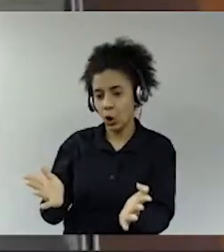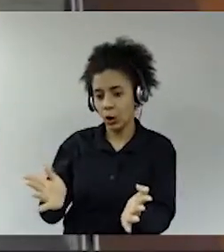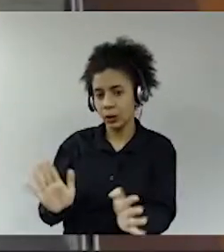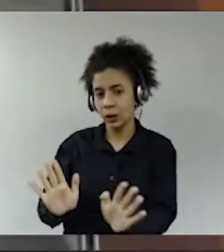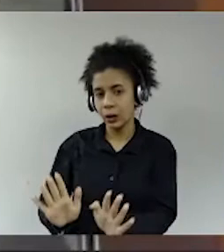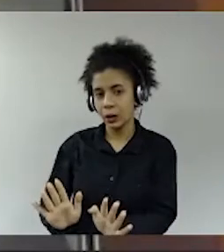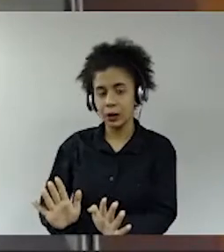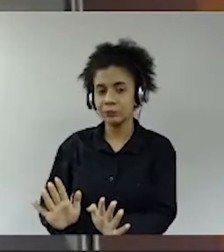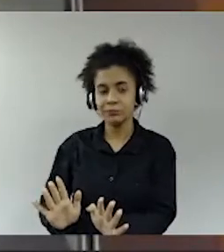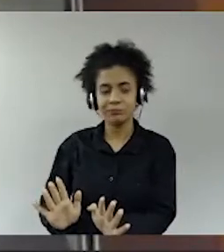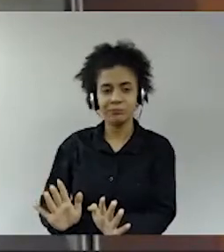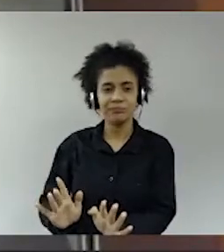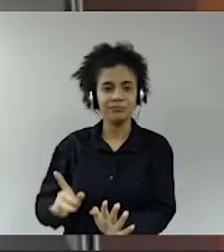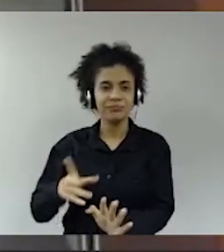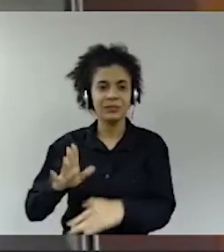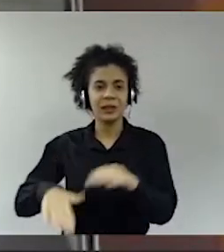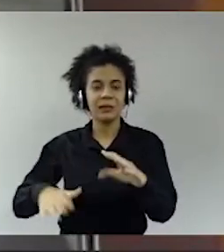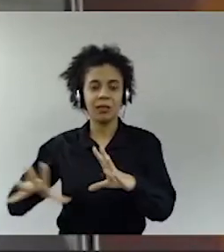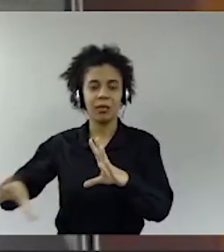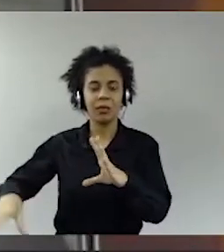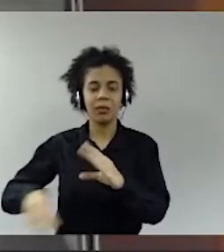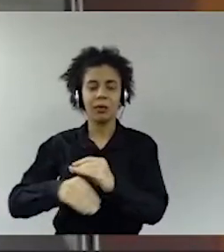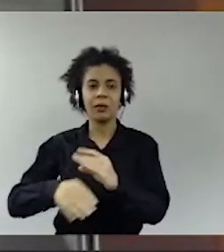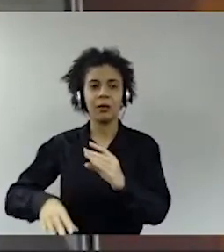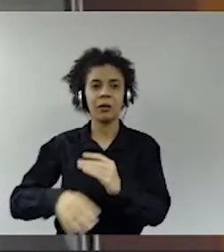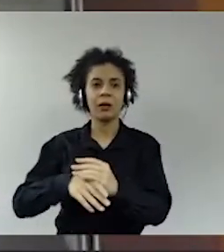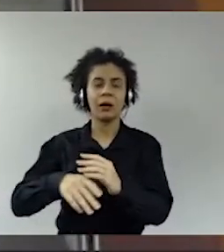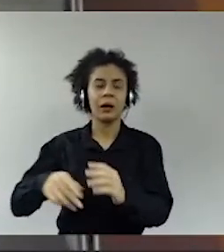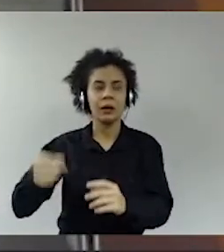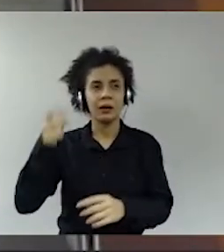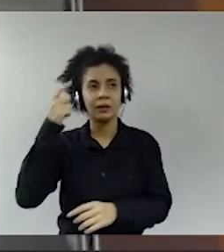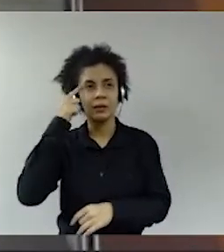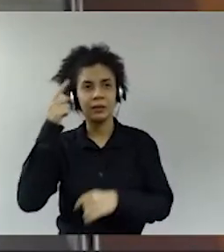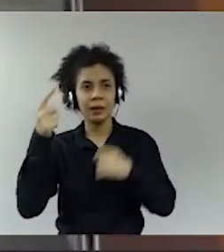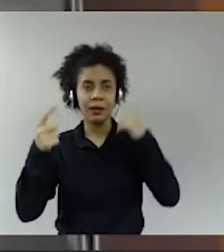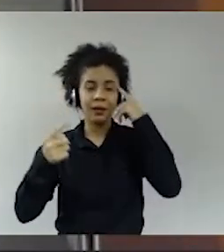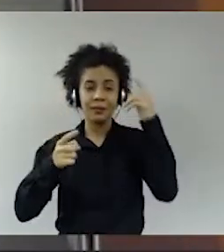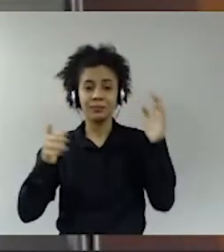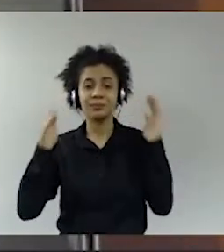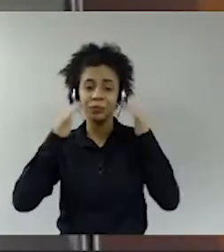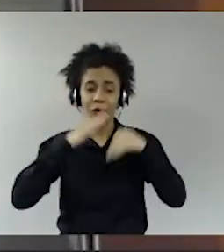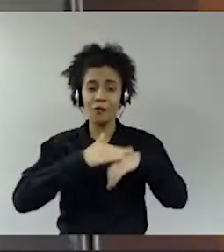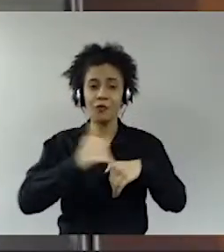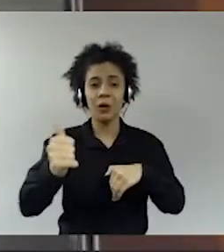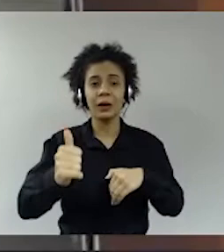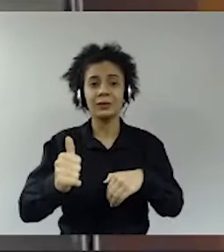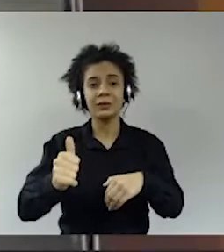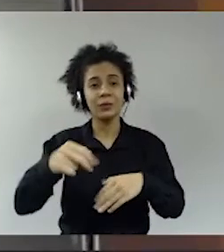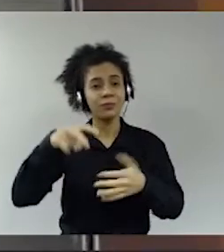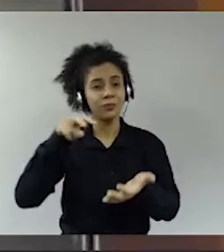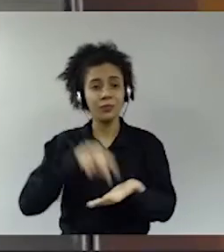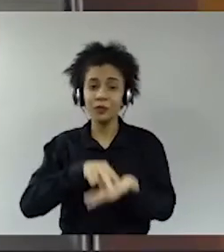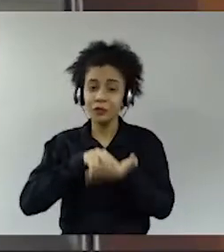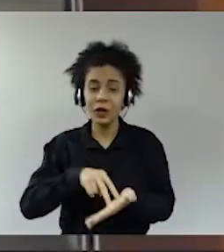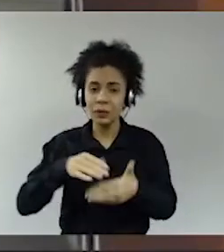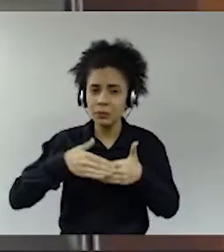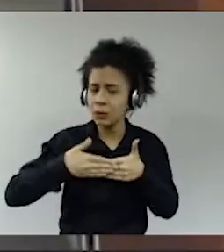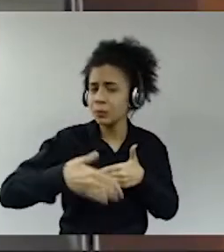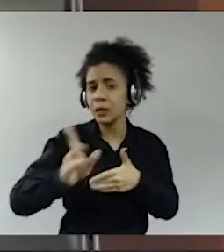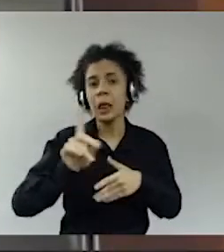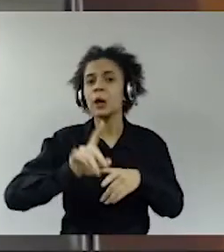são lançadas ideias que têm vocação para a permanência. E